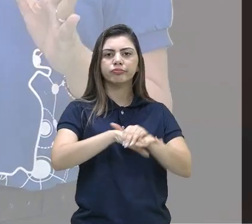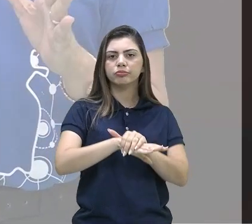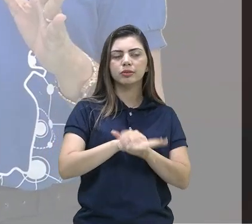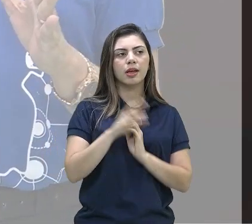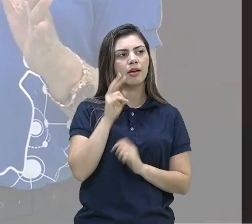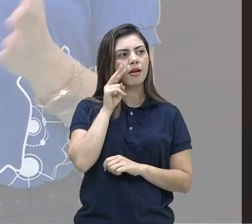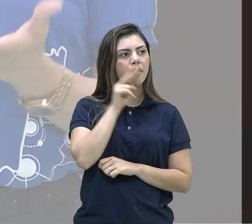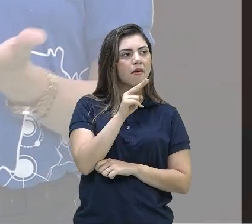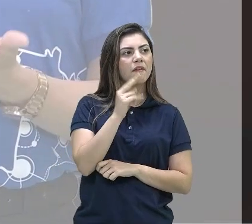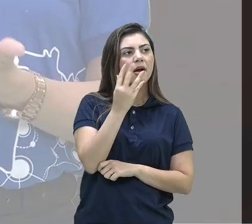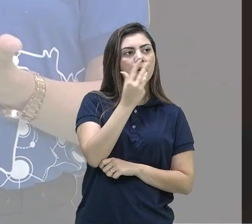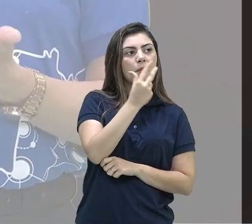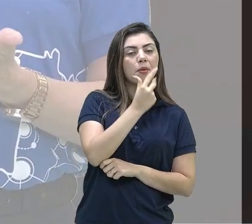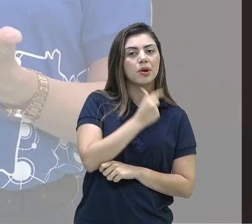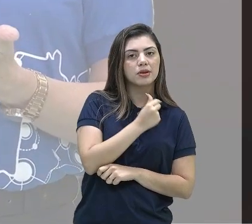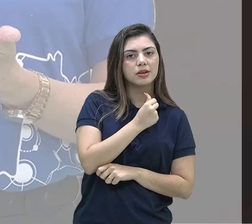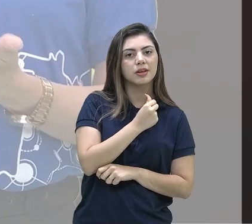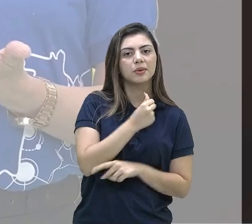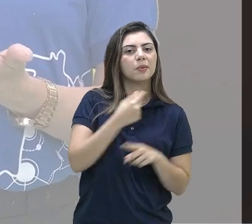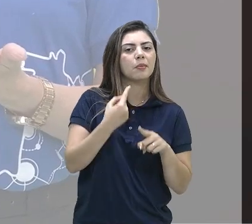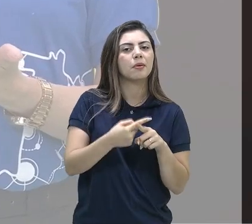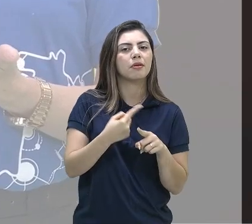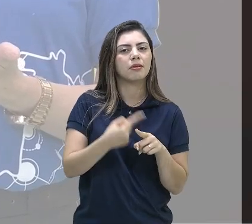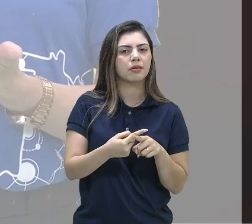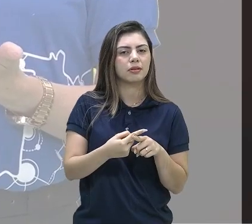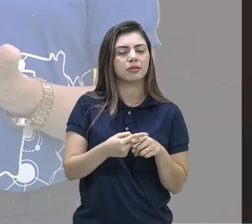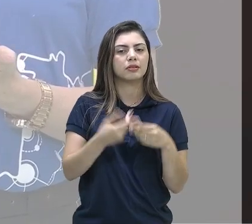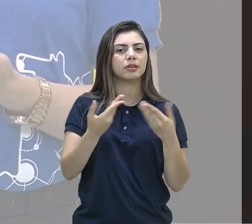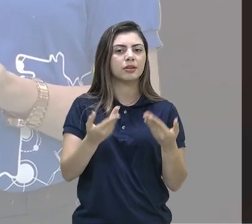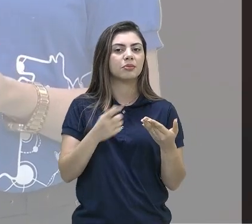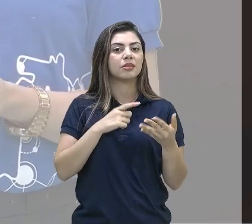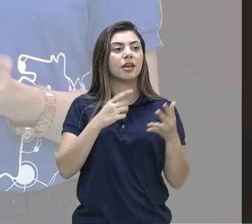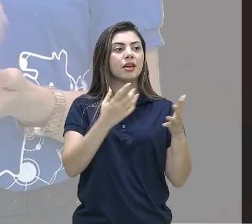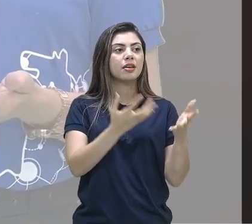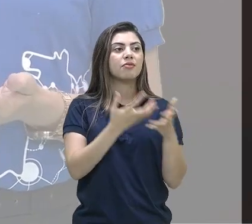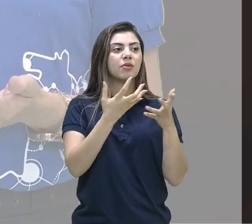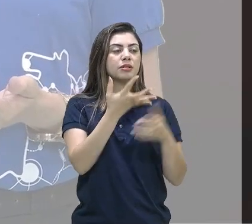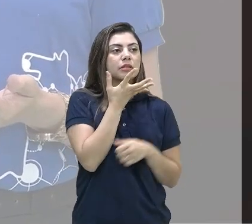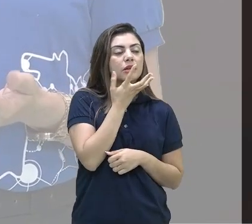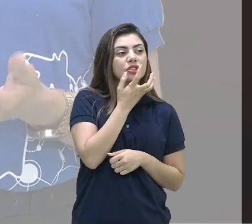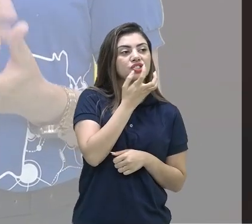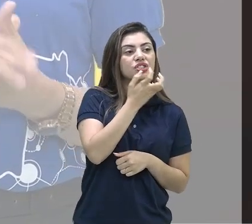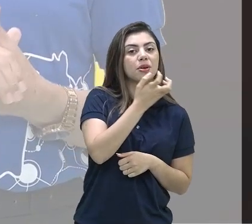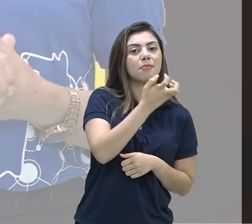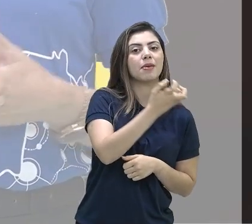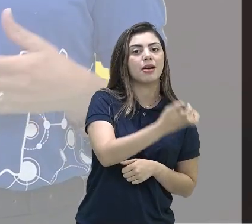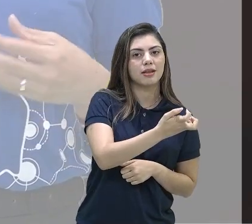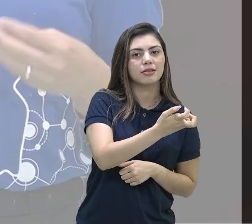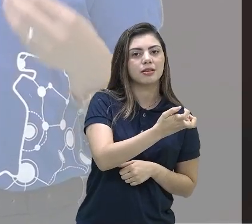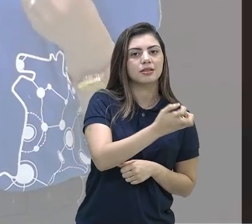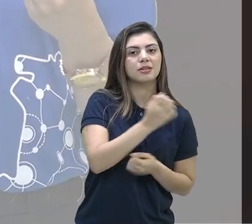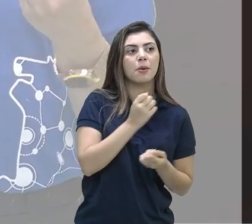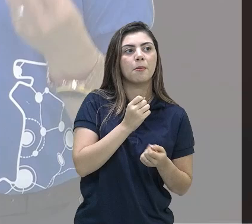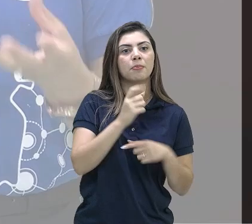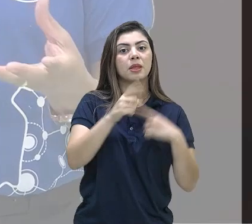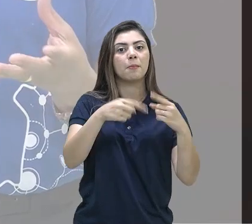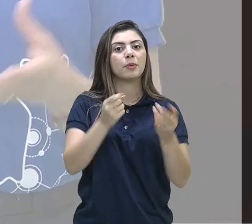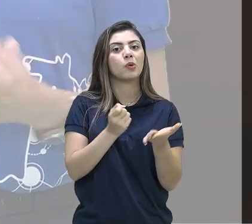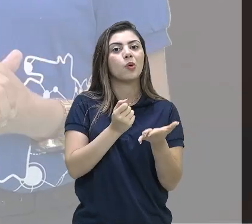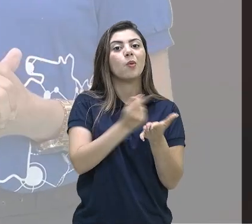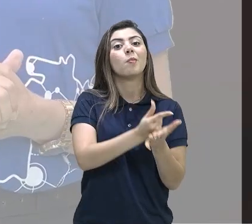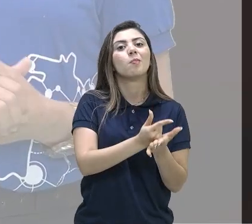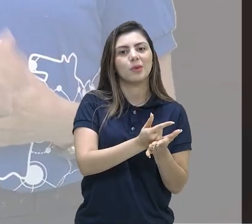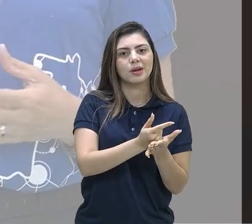bonito, isso ele está levando, está encaminhando o espectador a